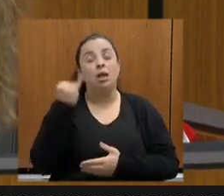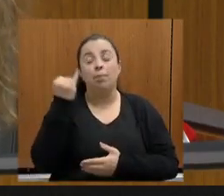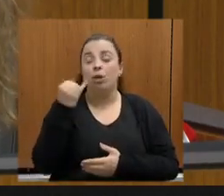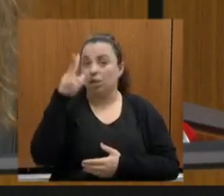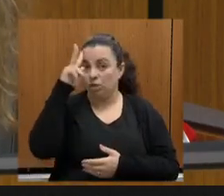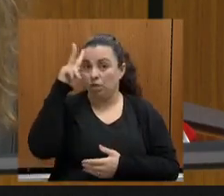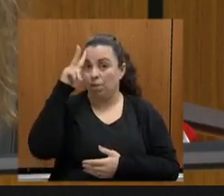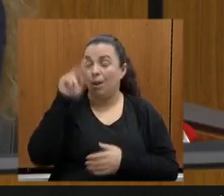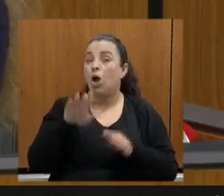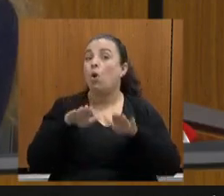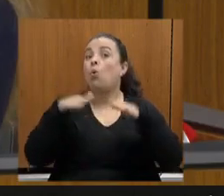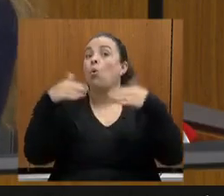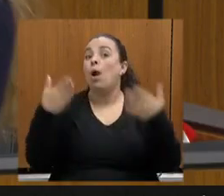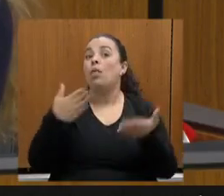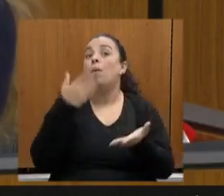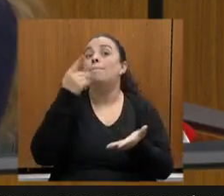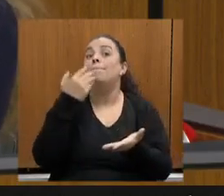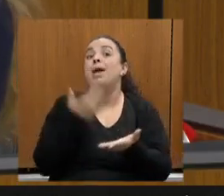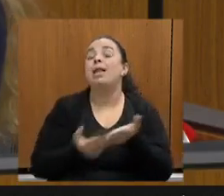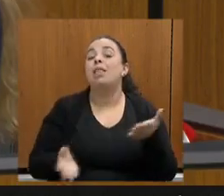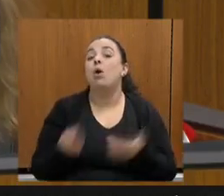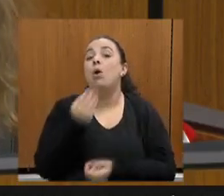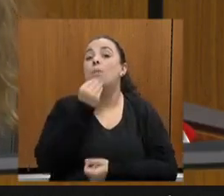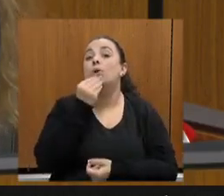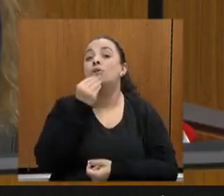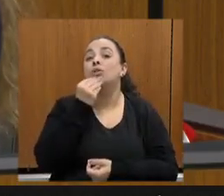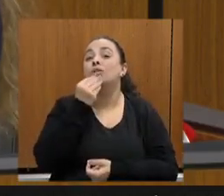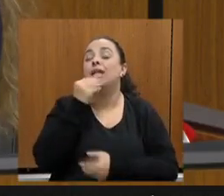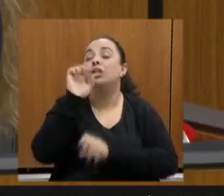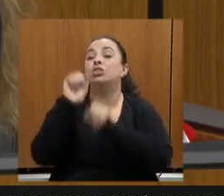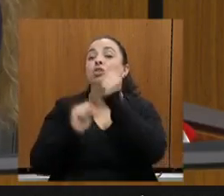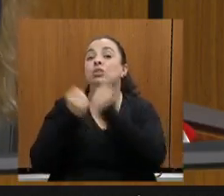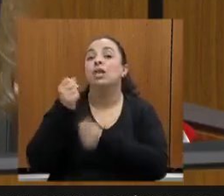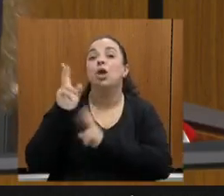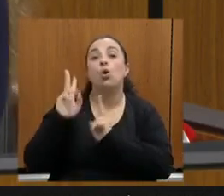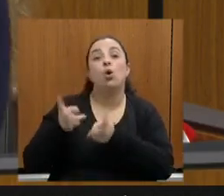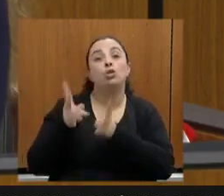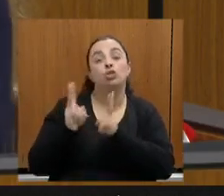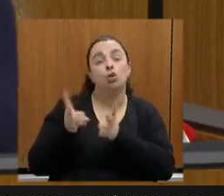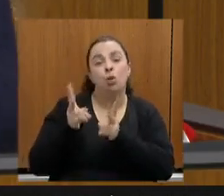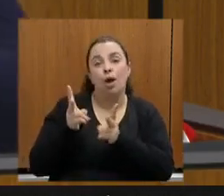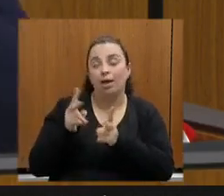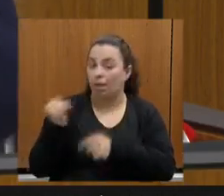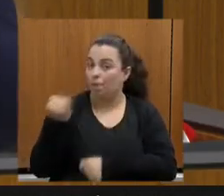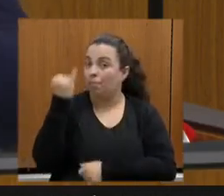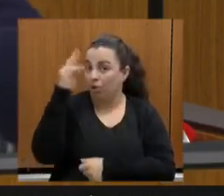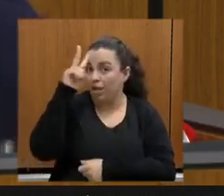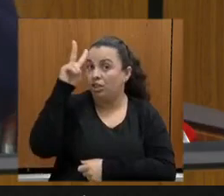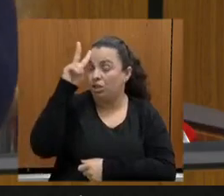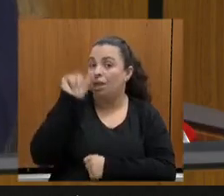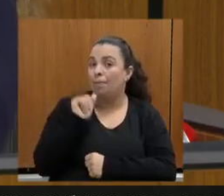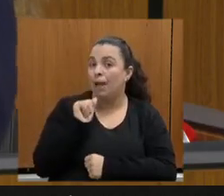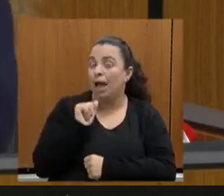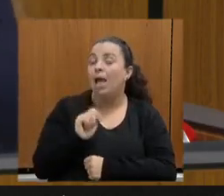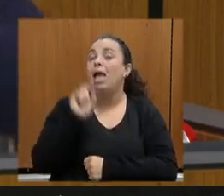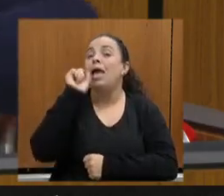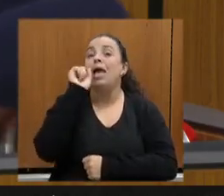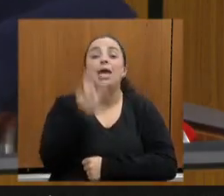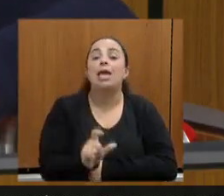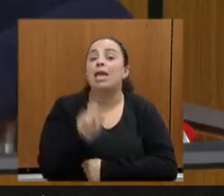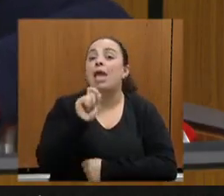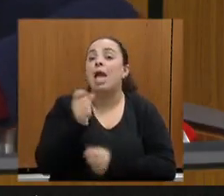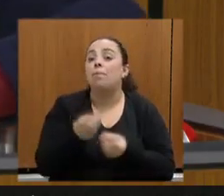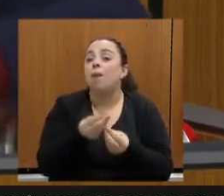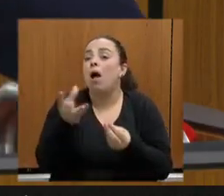renovar de continuar com as usinas é importante a gente renovar quem distribui a tanto lucro